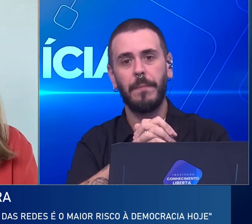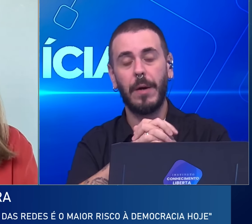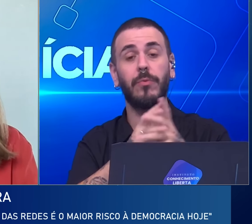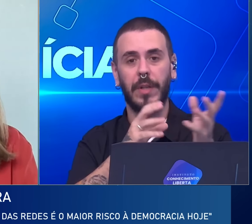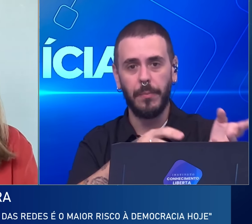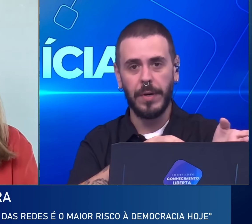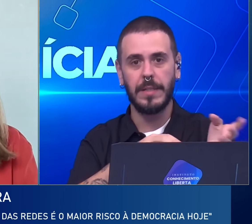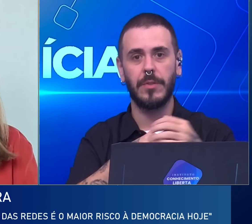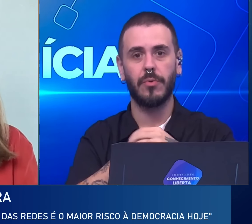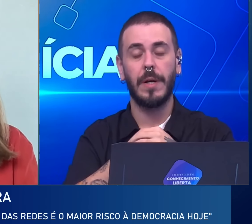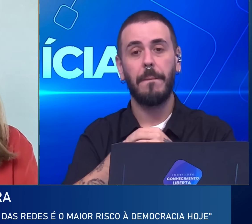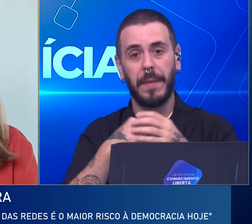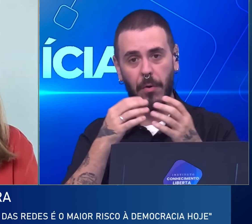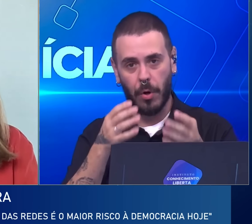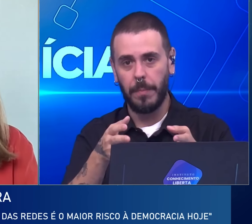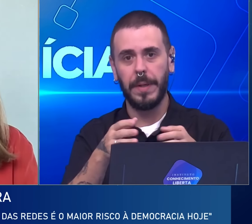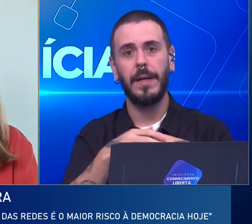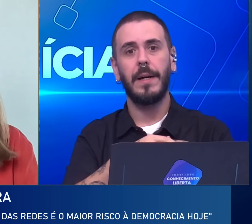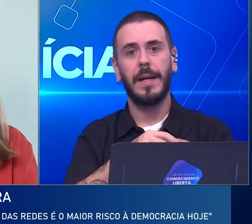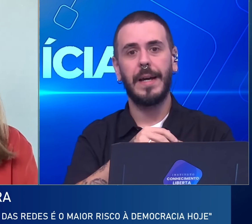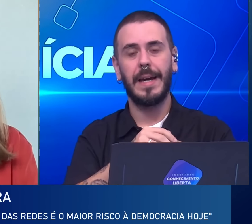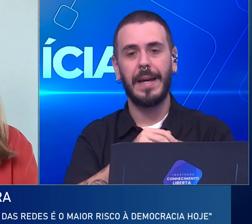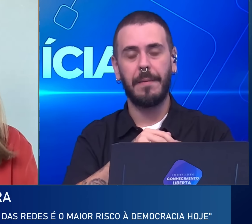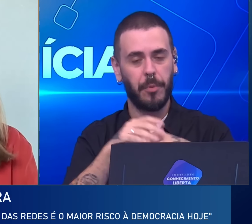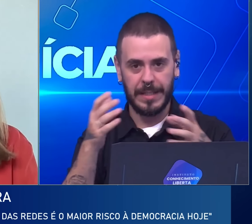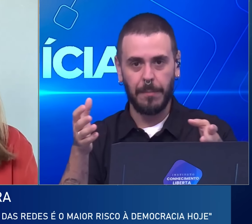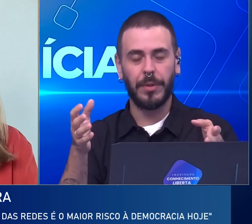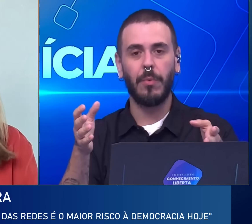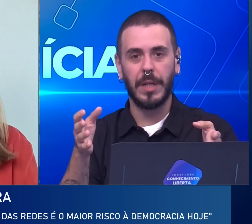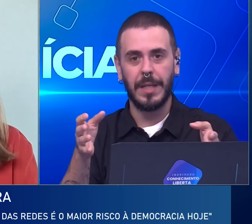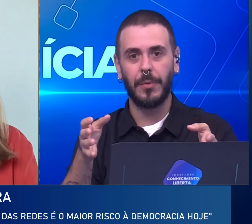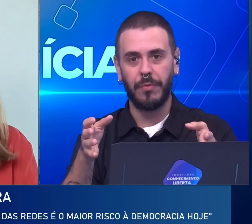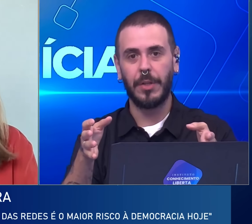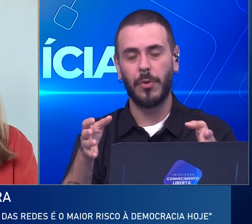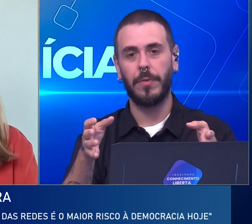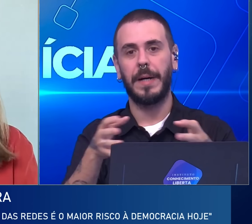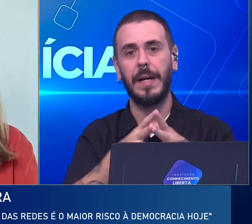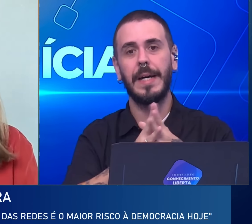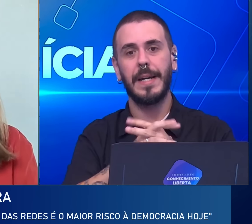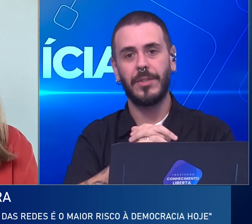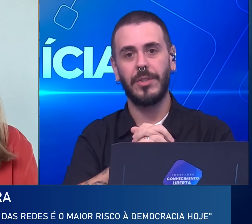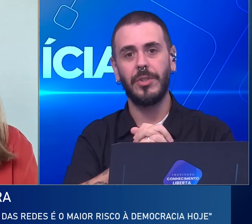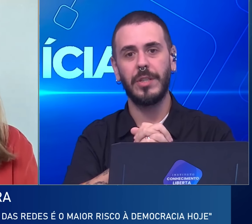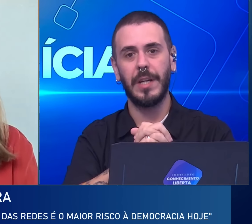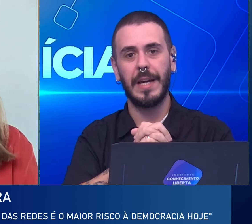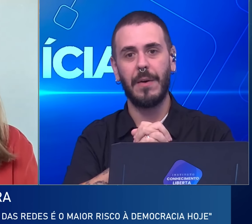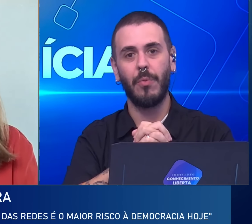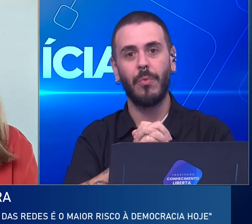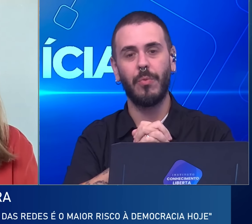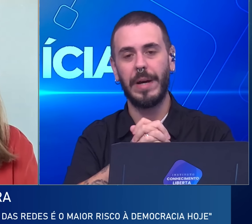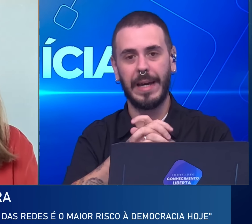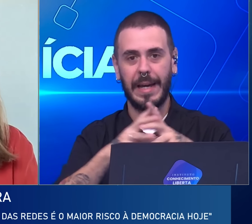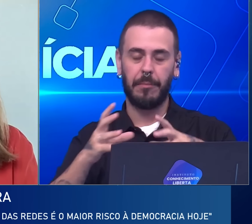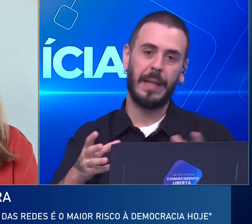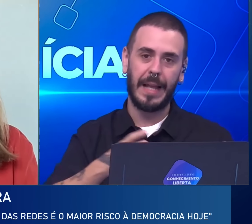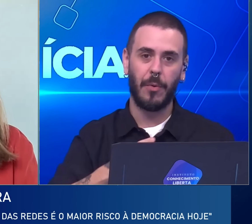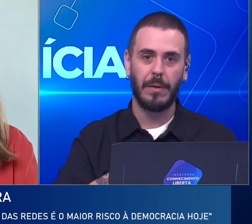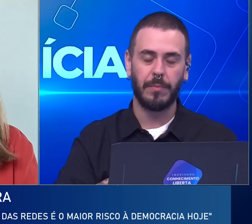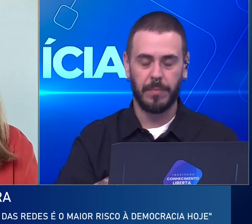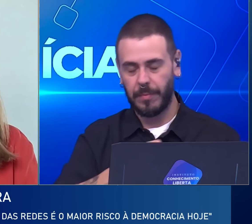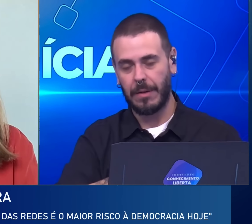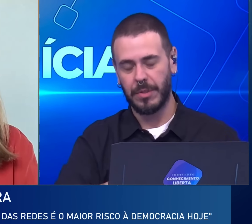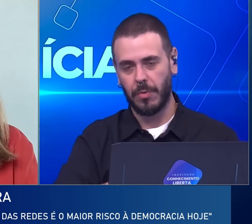n o trump faz isso na Europa eh por exemplo na Hungria do Victor orban existe eh um e eh